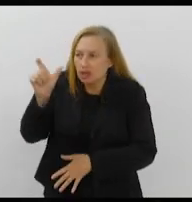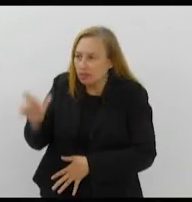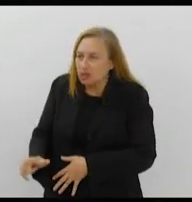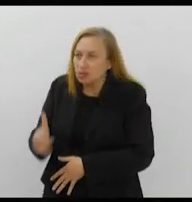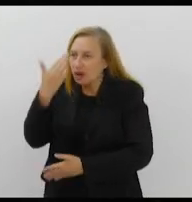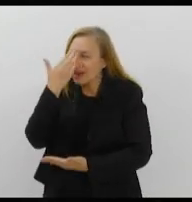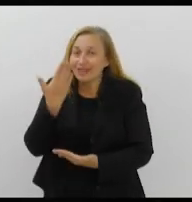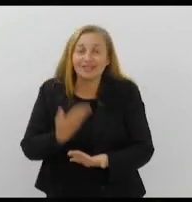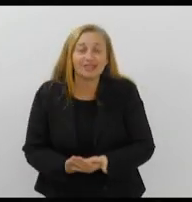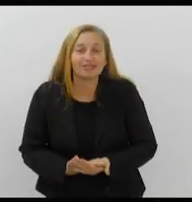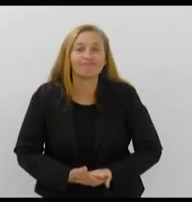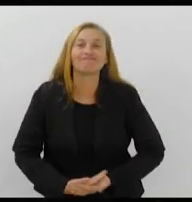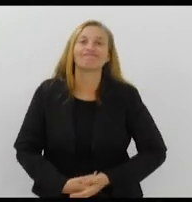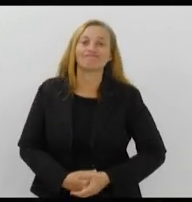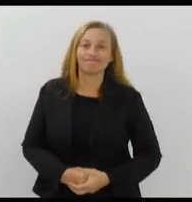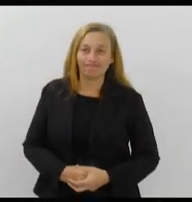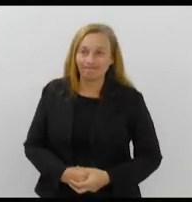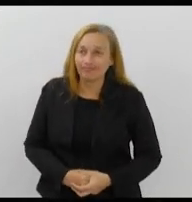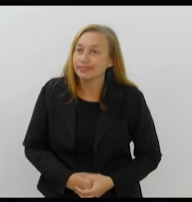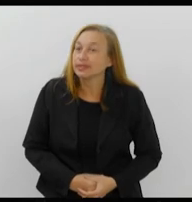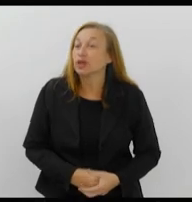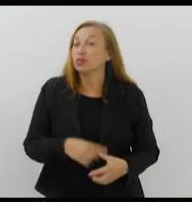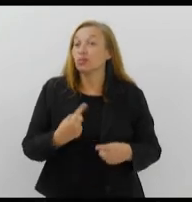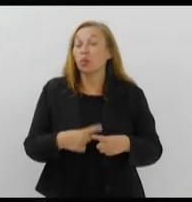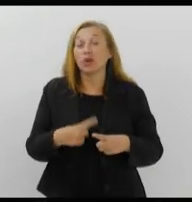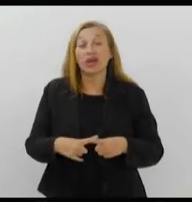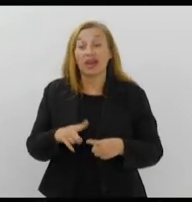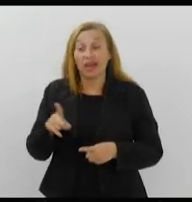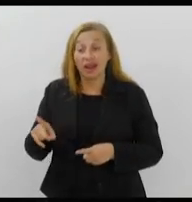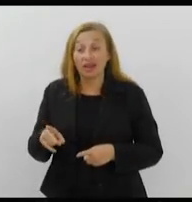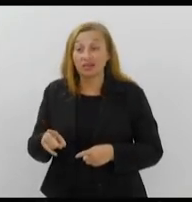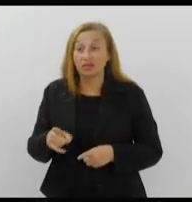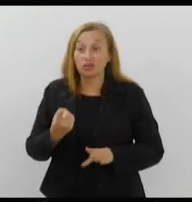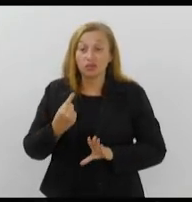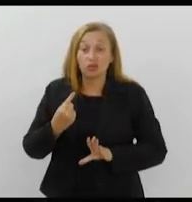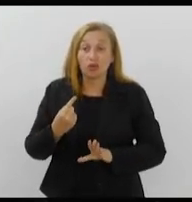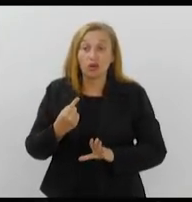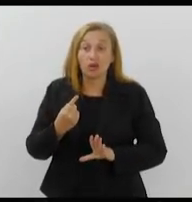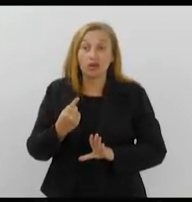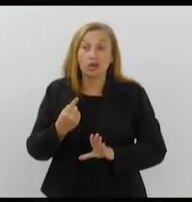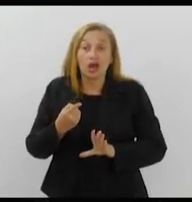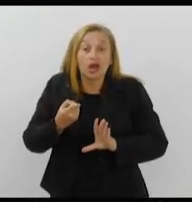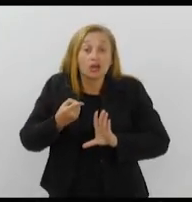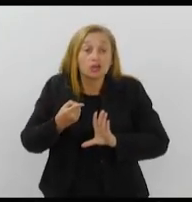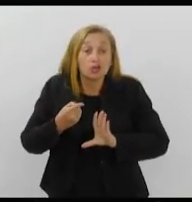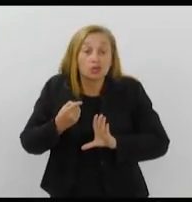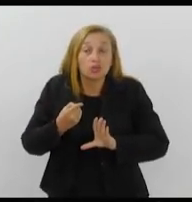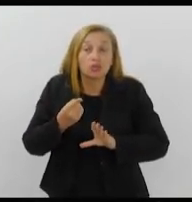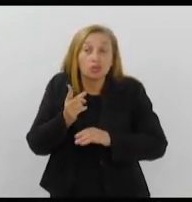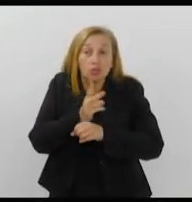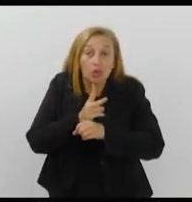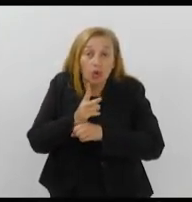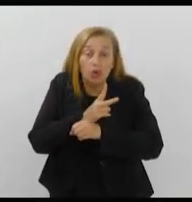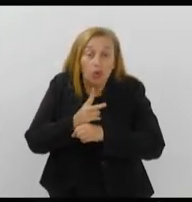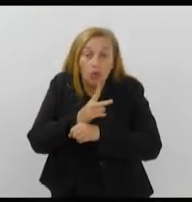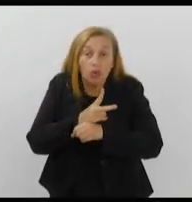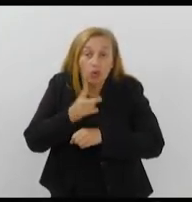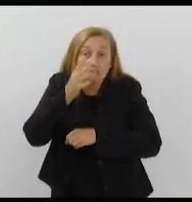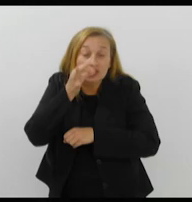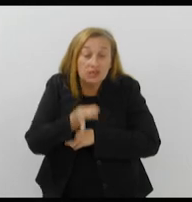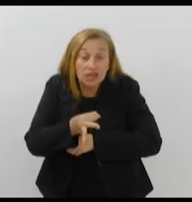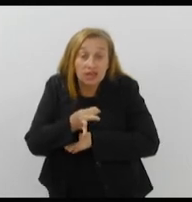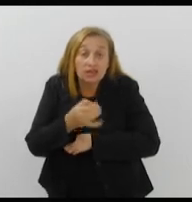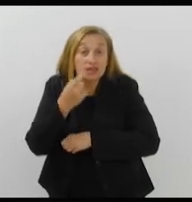acredita, porque ela não foi dotada no tempo certo das ferramentas para que